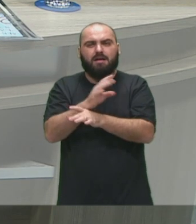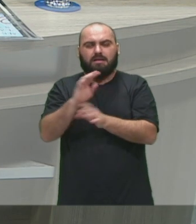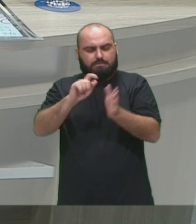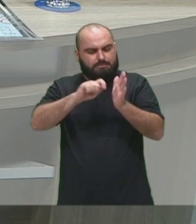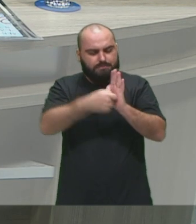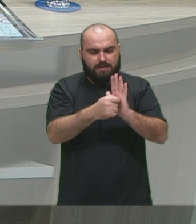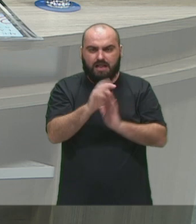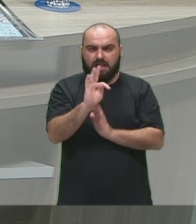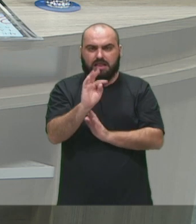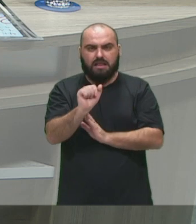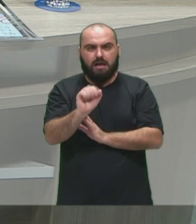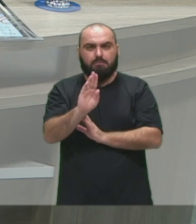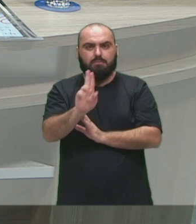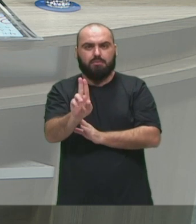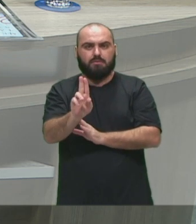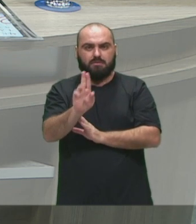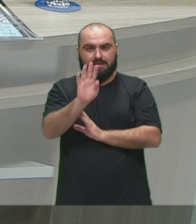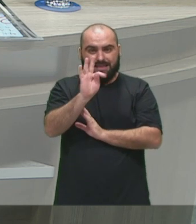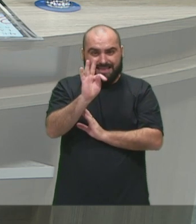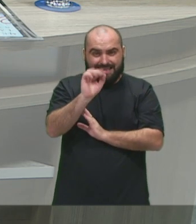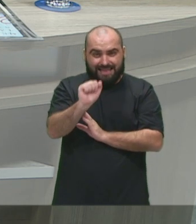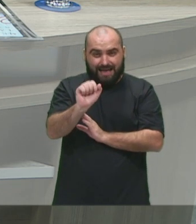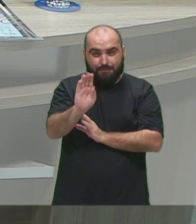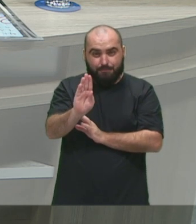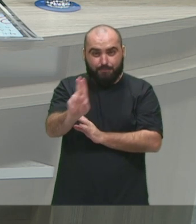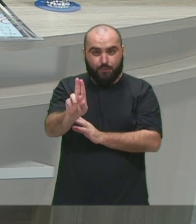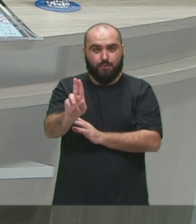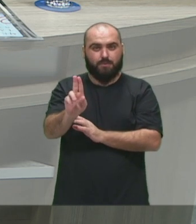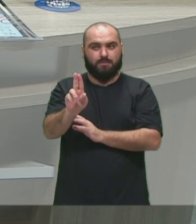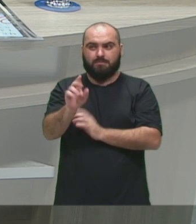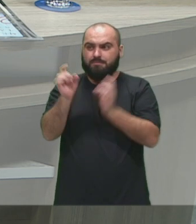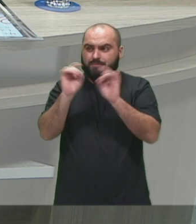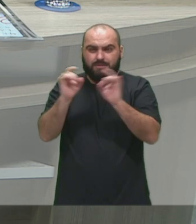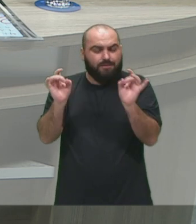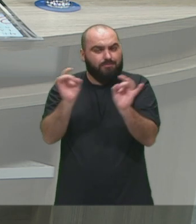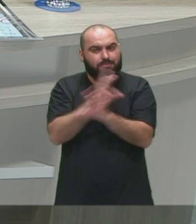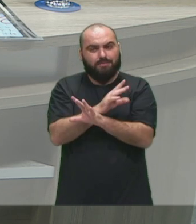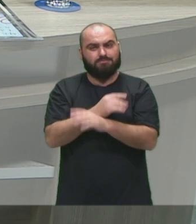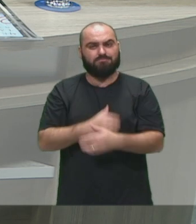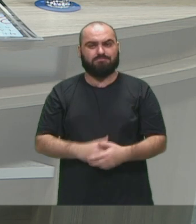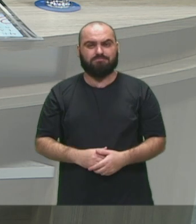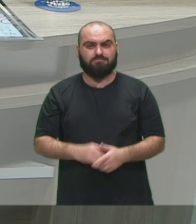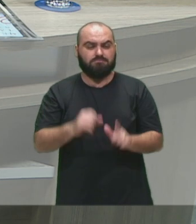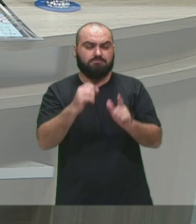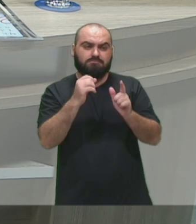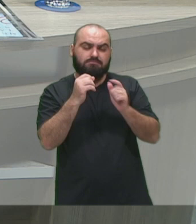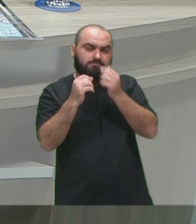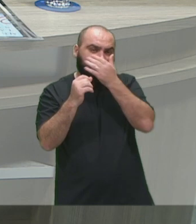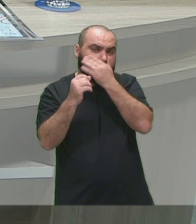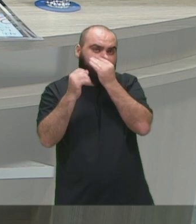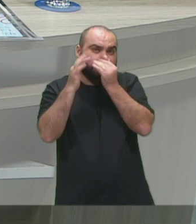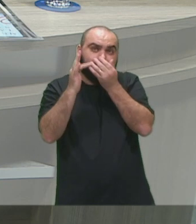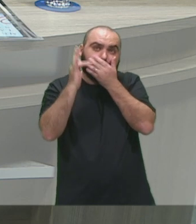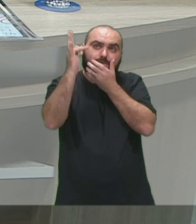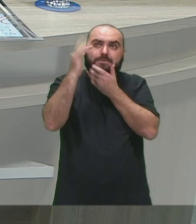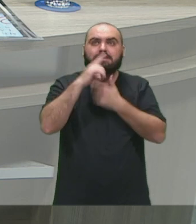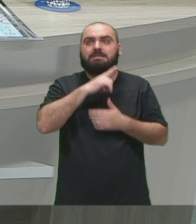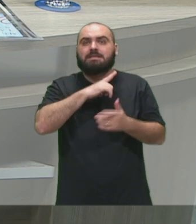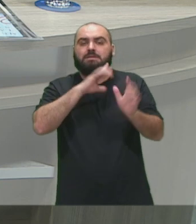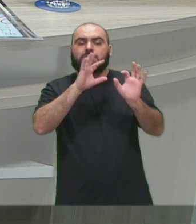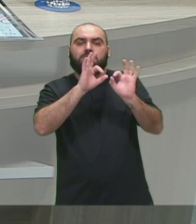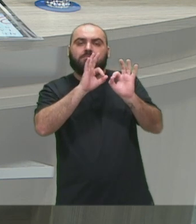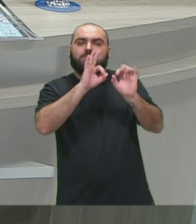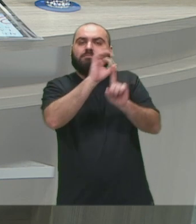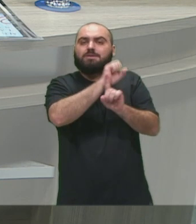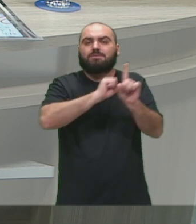assim talvez algum dia a gente tenha uma sociedade em que não se tenha mais esse tipo de abuso, ou se